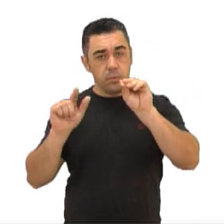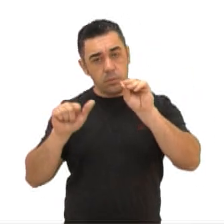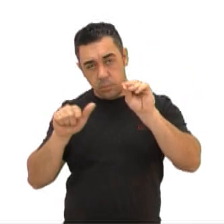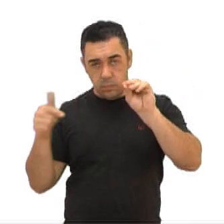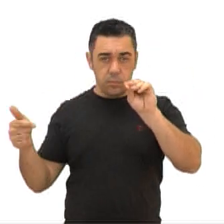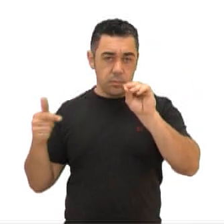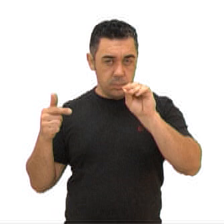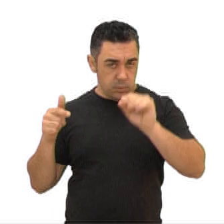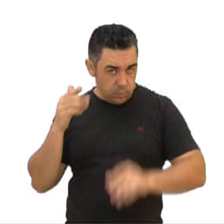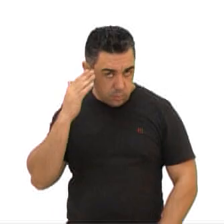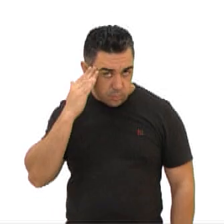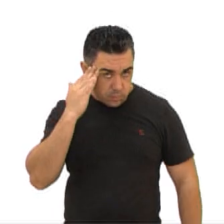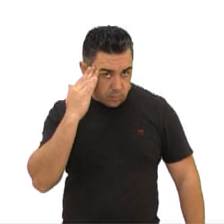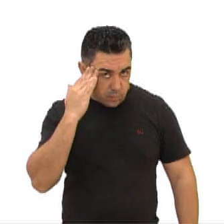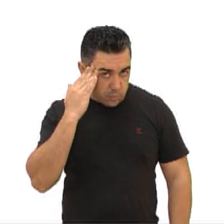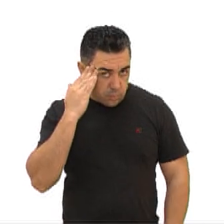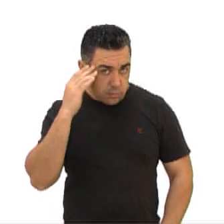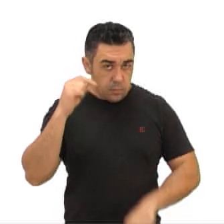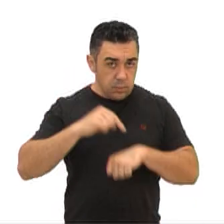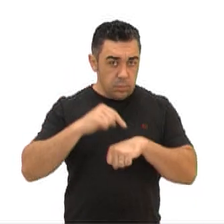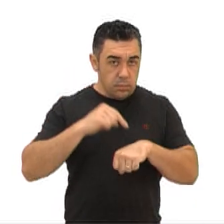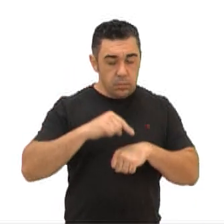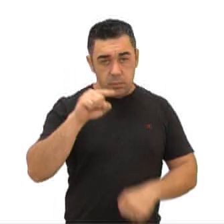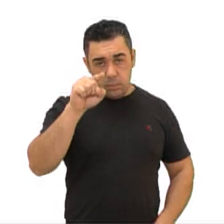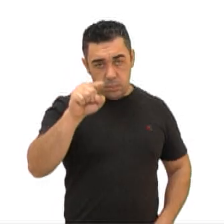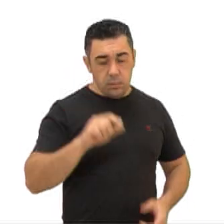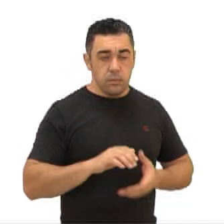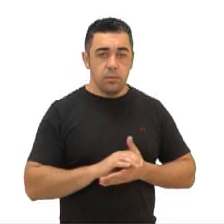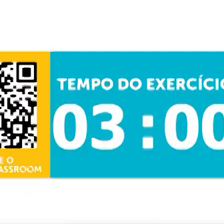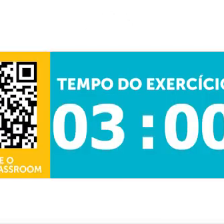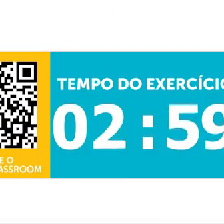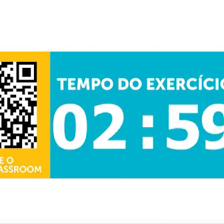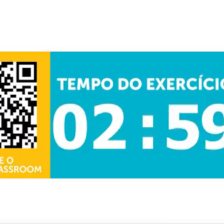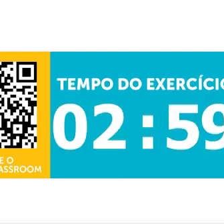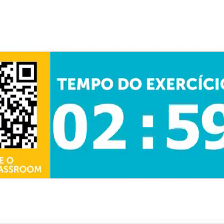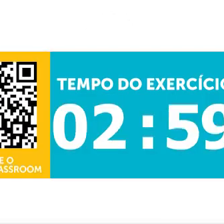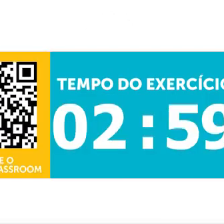essa daqui é outro membro. Tempo para vocês identificarem.